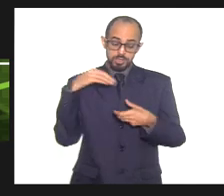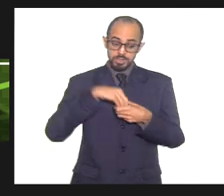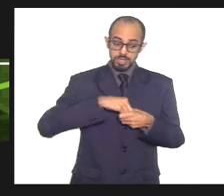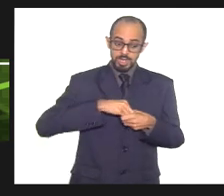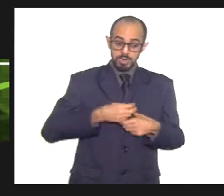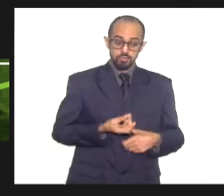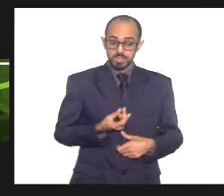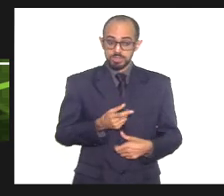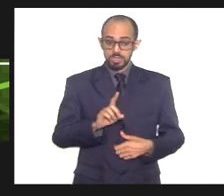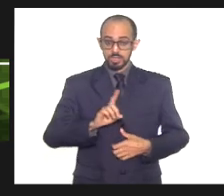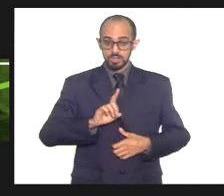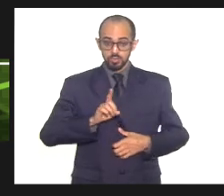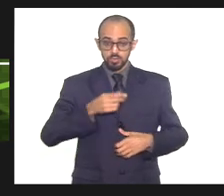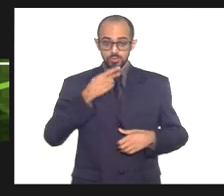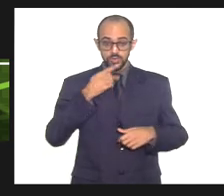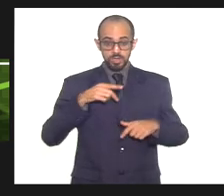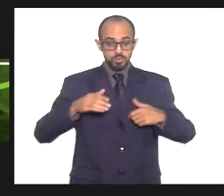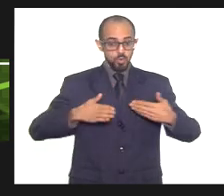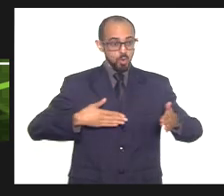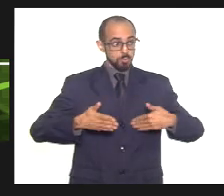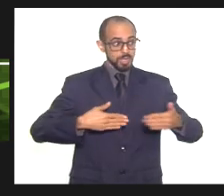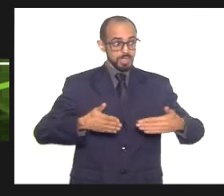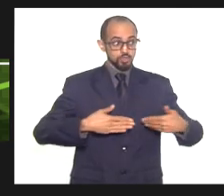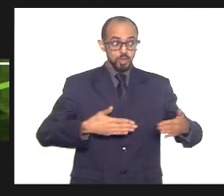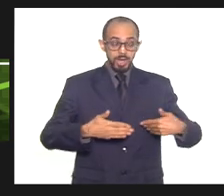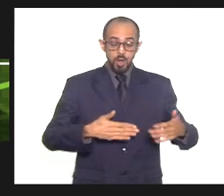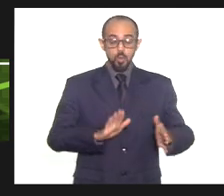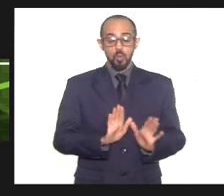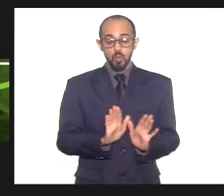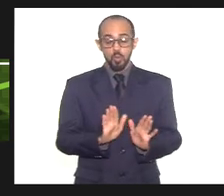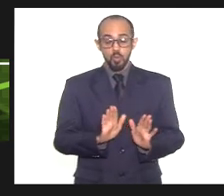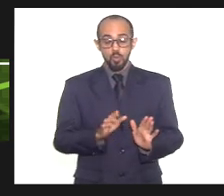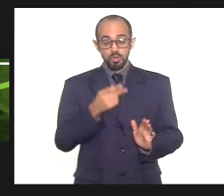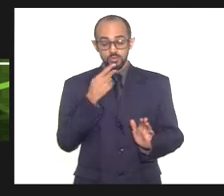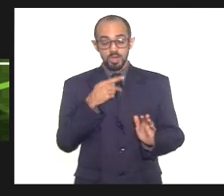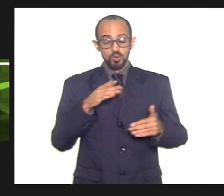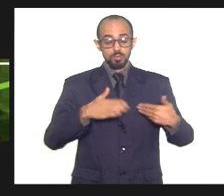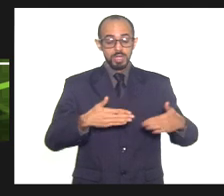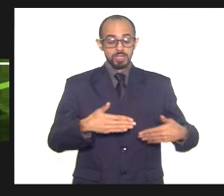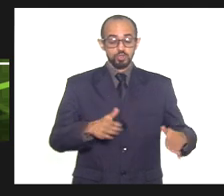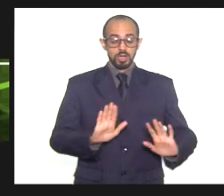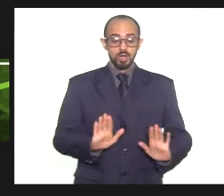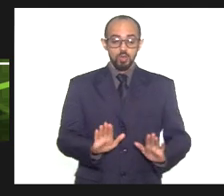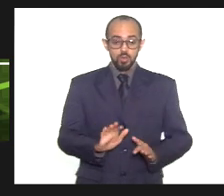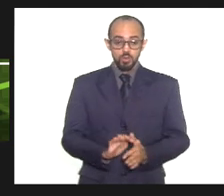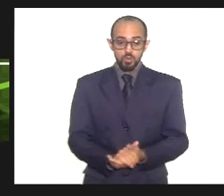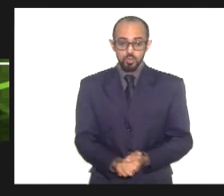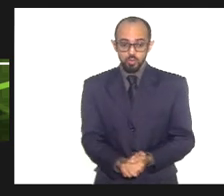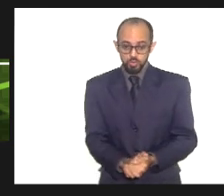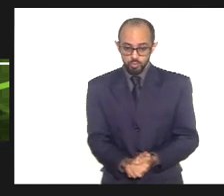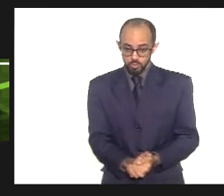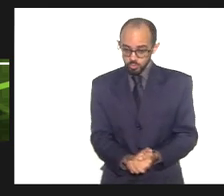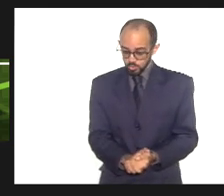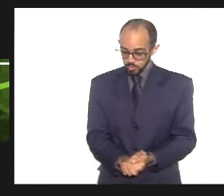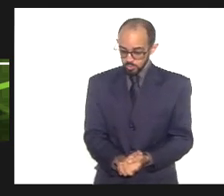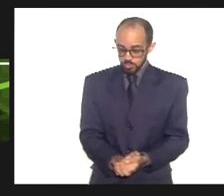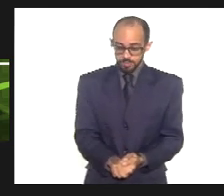financeiras, eu estou falando de auditorias operacionais.